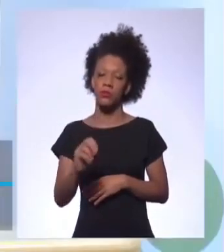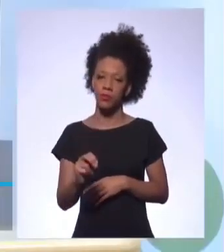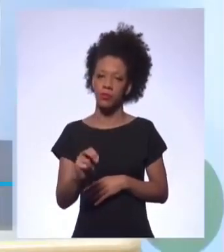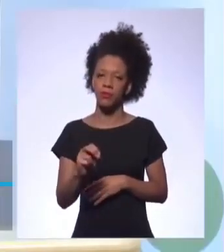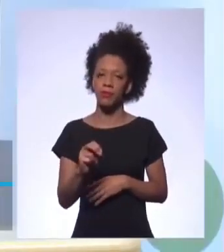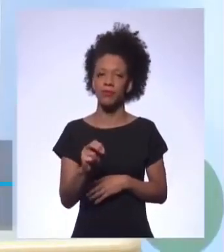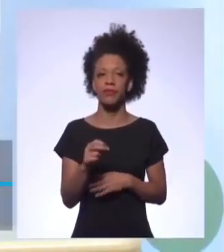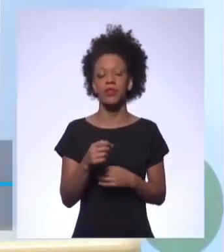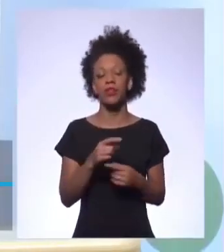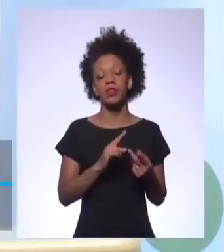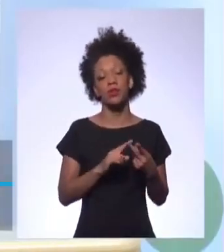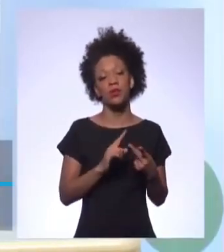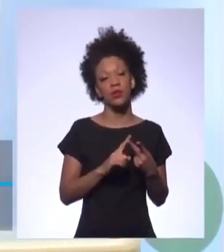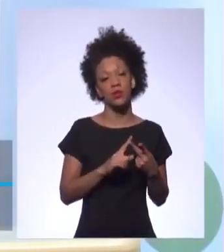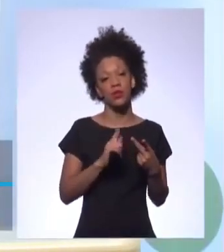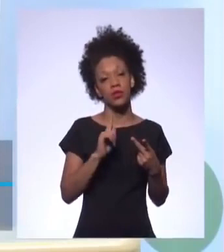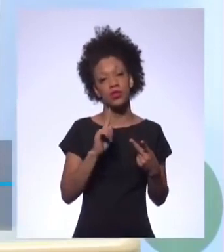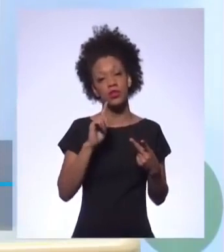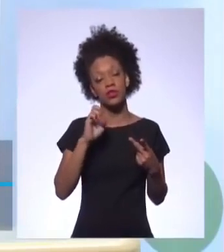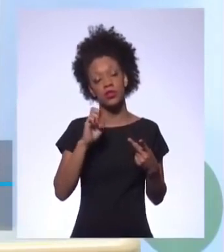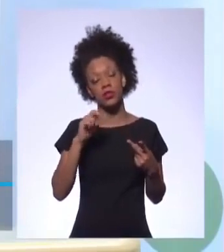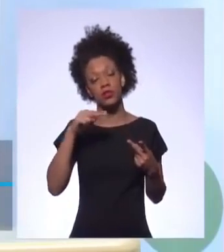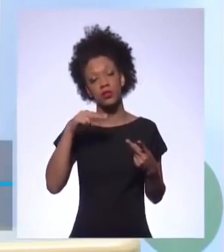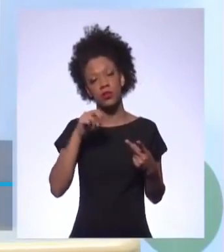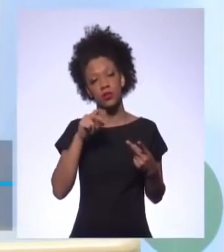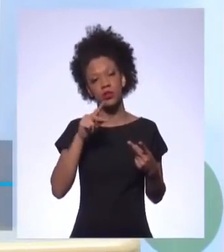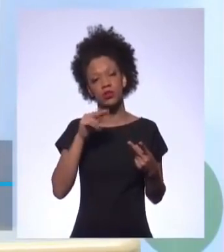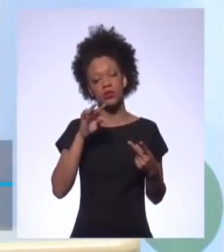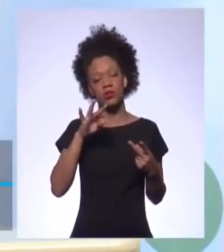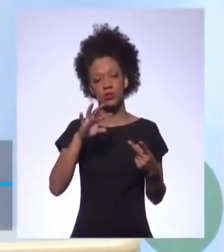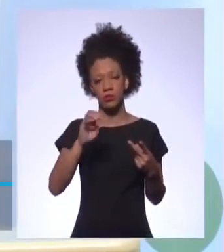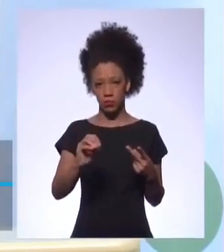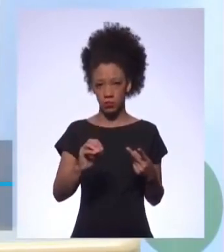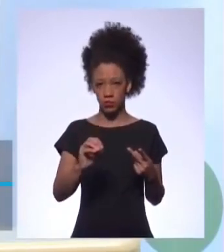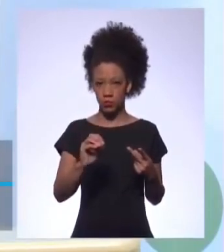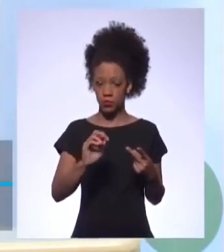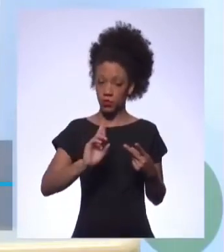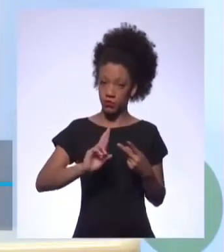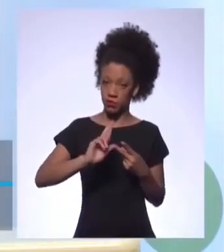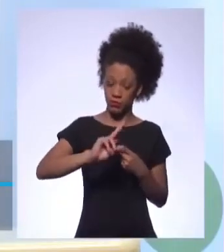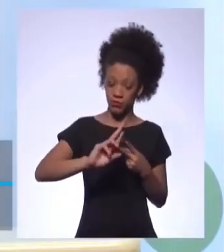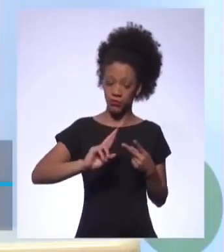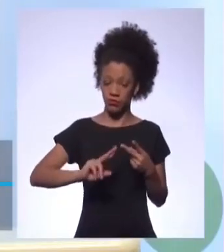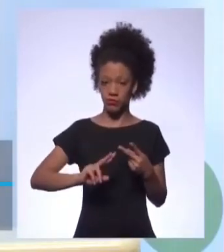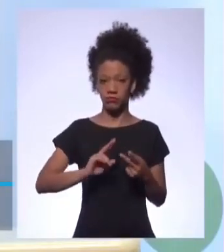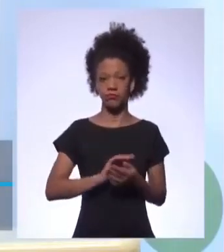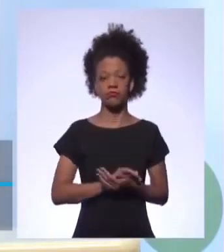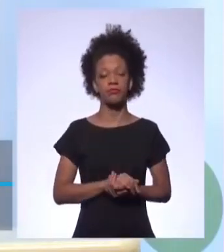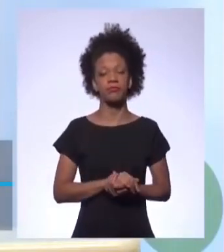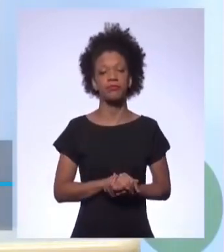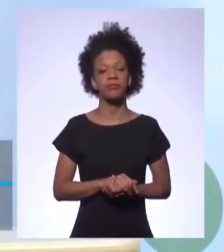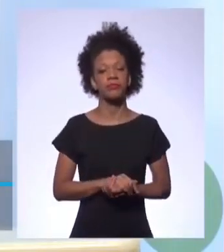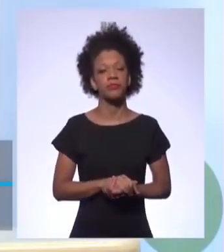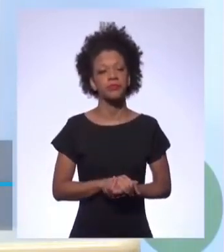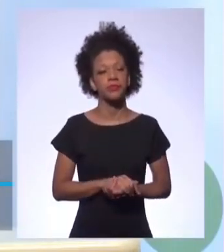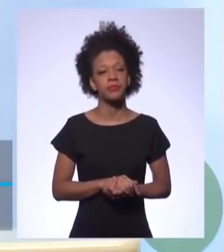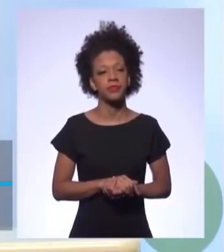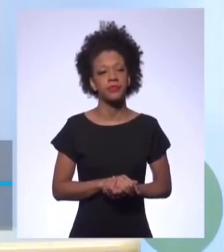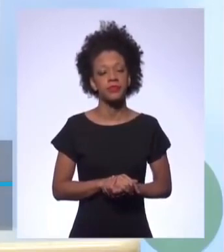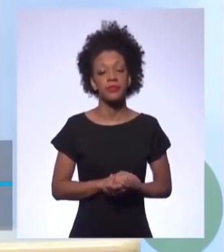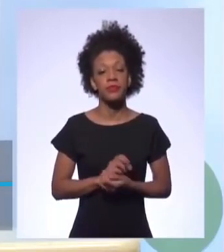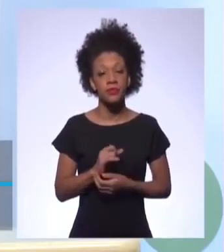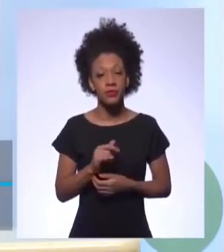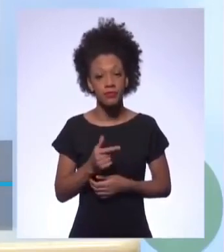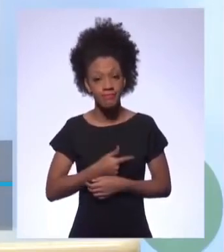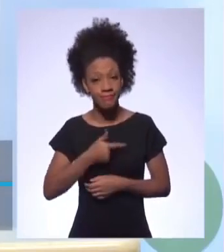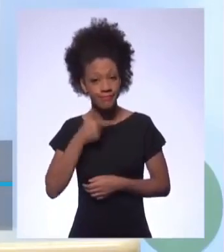gente tem o fenótipo. We have genotype or phenotype. So, when somebody smiles at you, you want to smile back. Se alguém sorri para